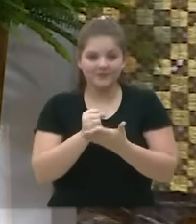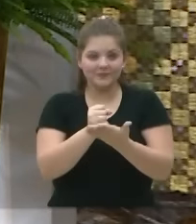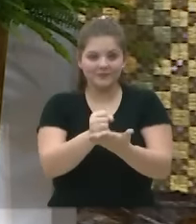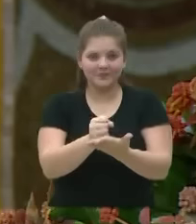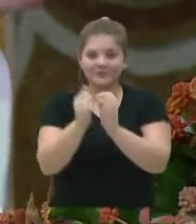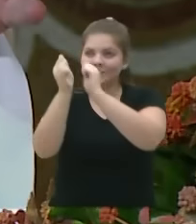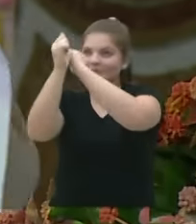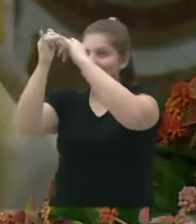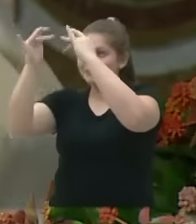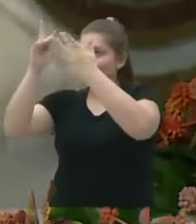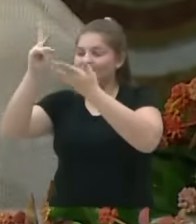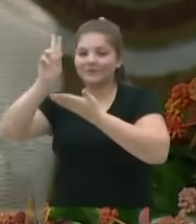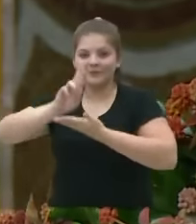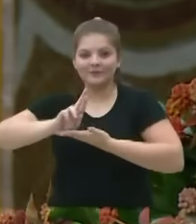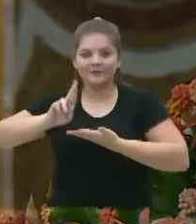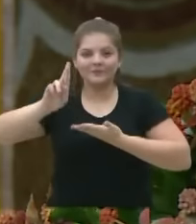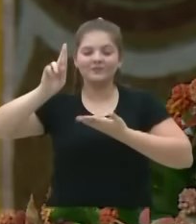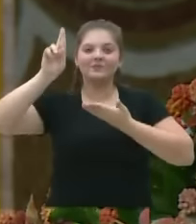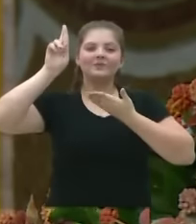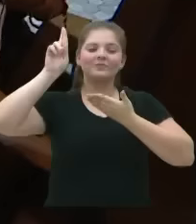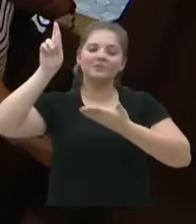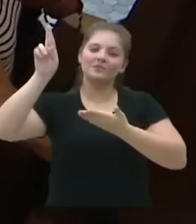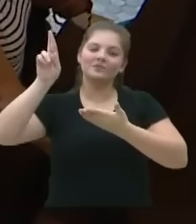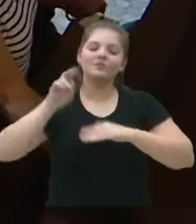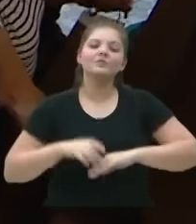Palavra da salvação.